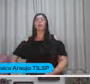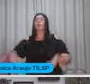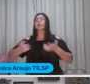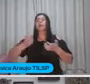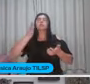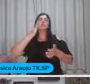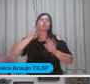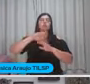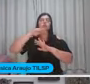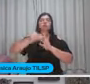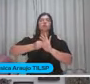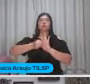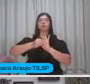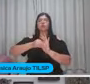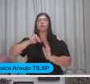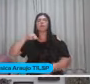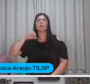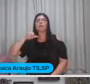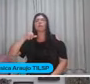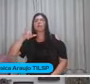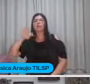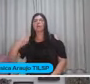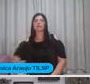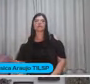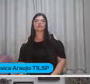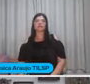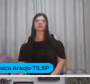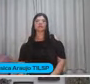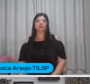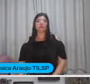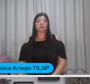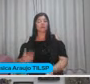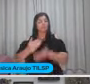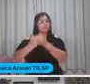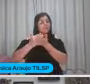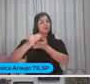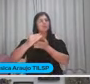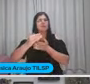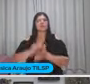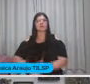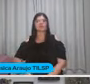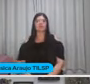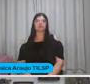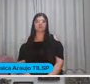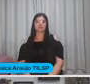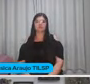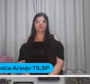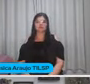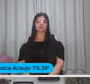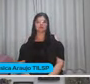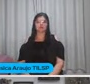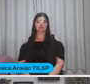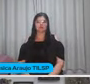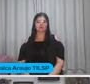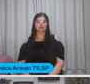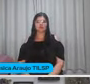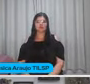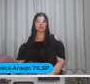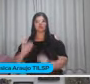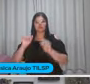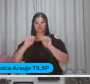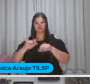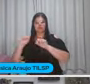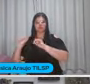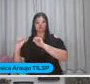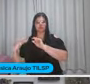tudo Mônica Tá joia E para a gente começar Assim Eu sei que você colocou Pode passar a